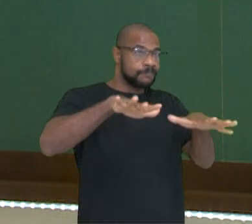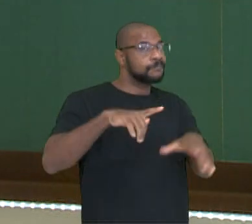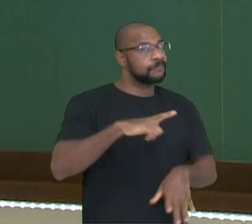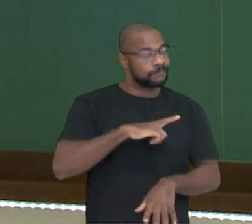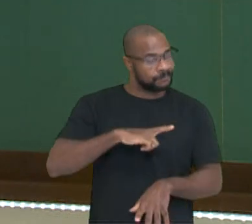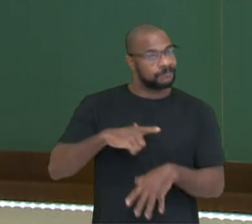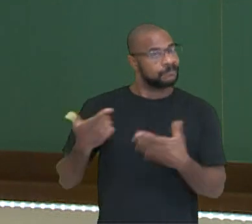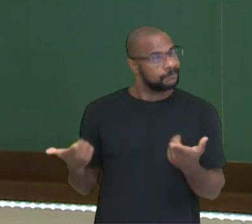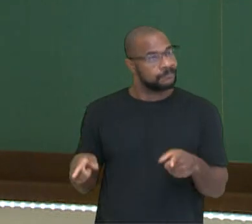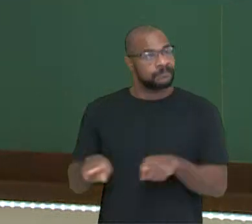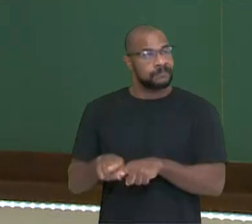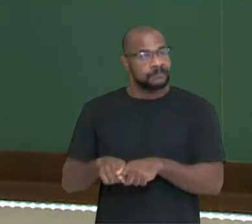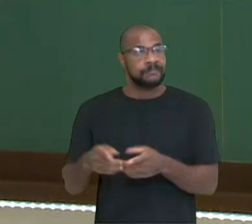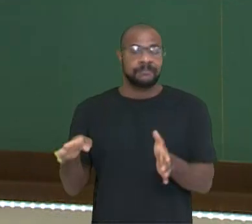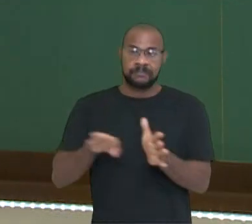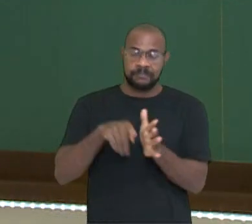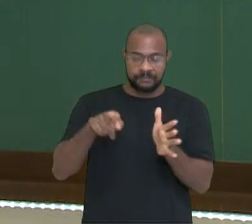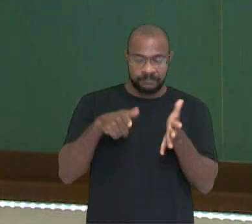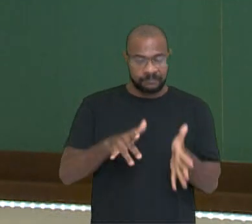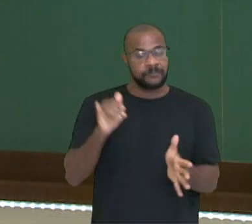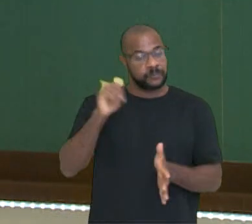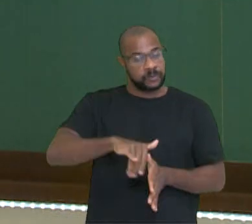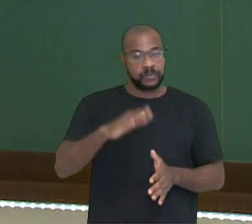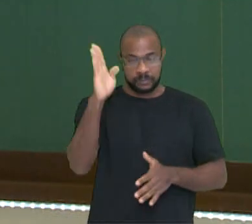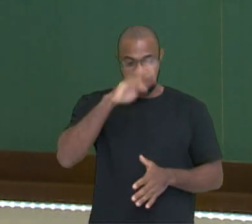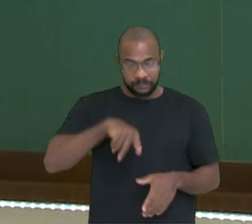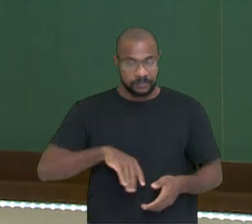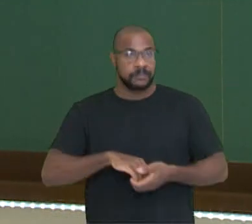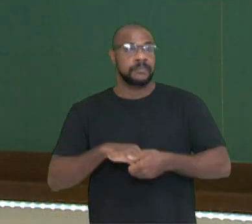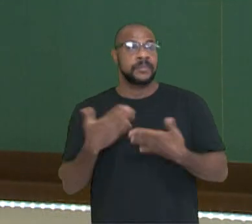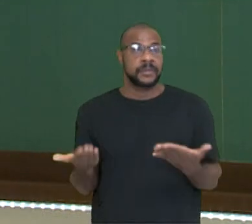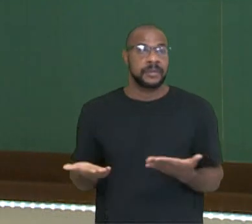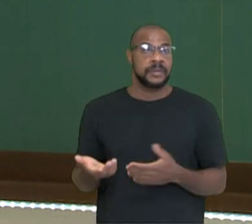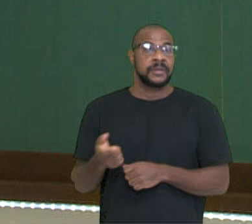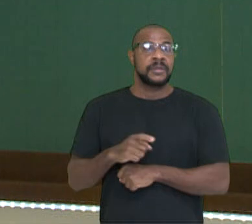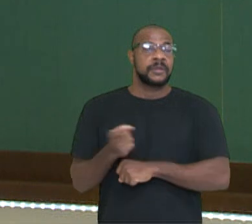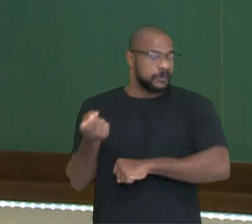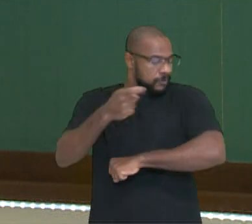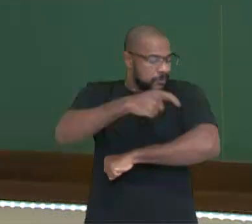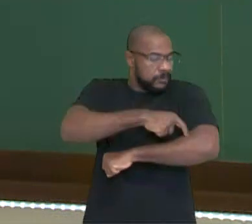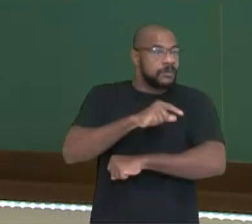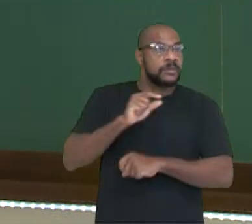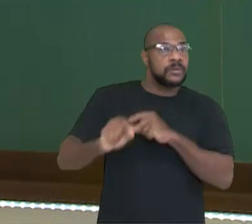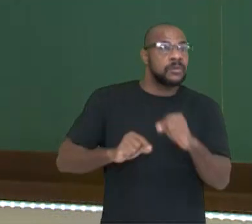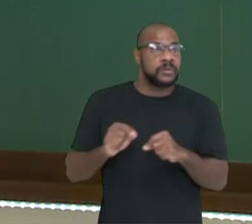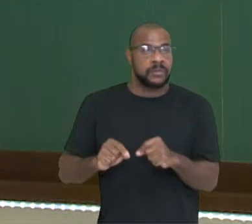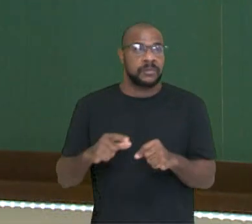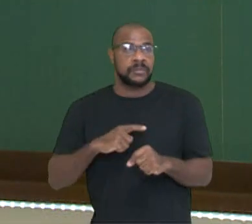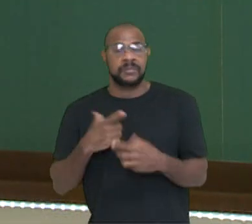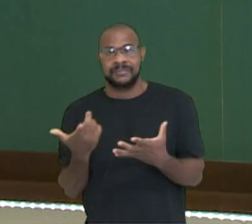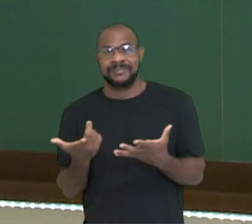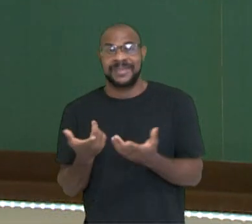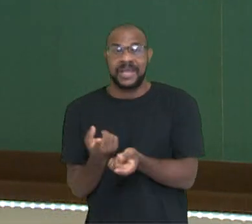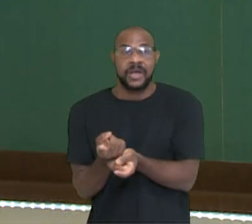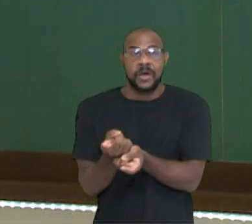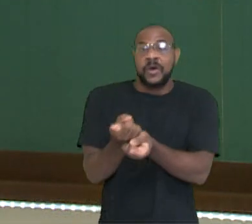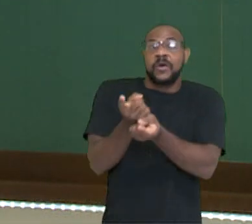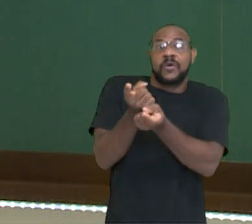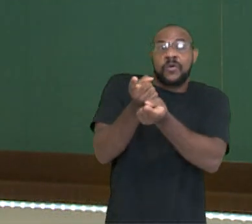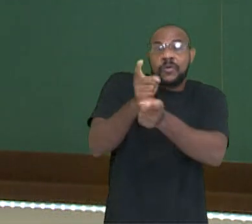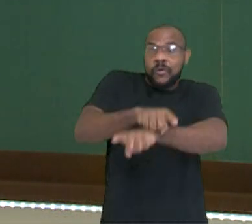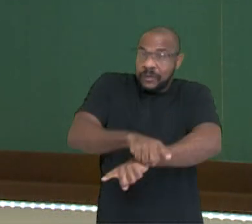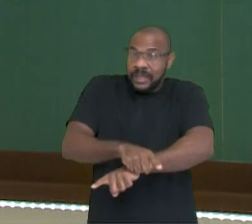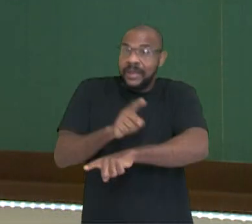muito bem ao clima, à região, se estabeleceu. É um mosquito de hábitos diurnos, ao contrário do pernilongo normal, né, que tem